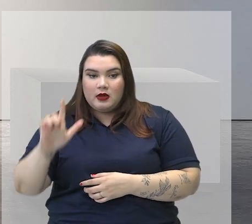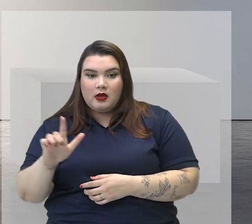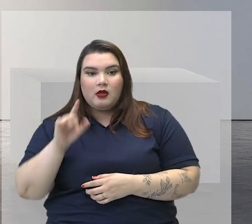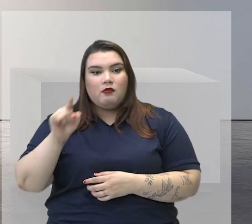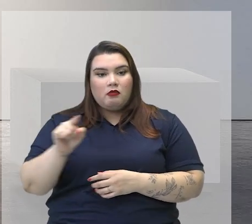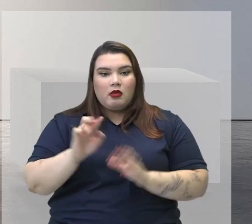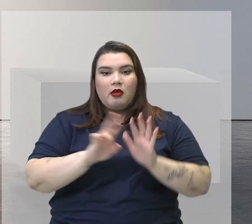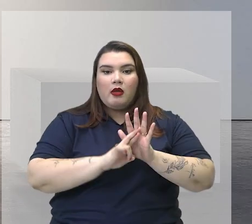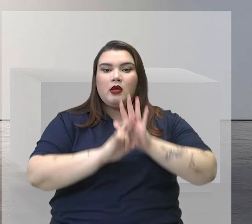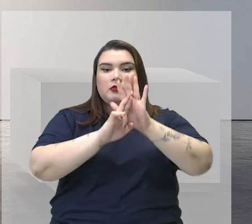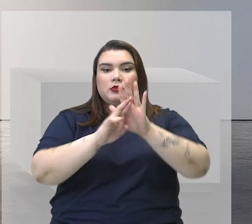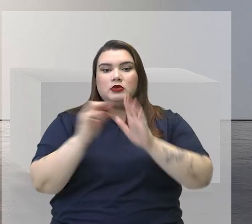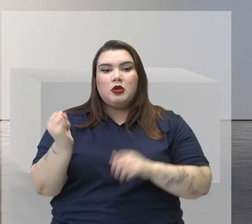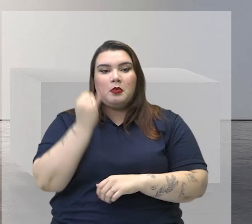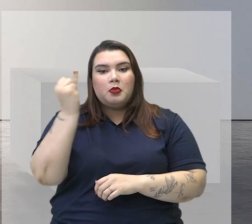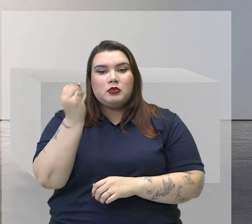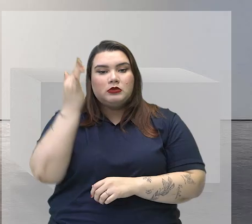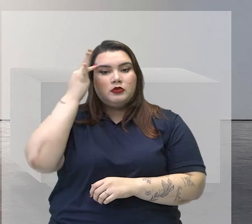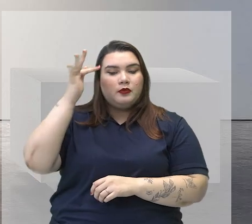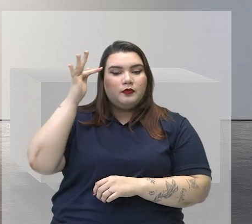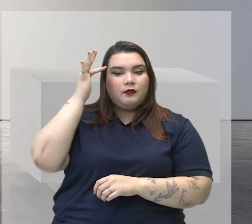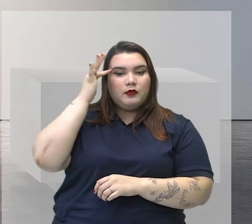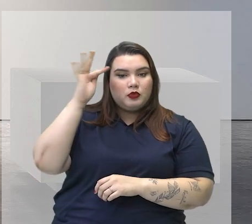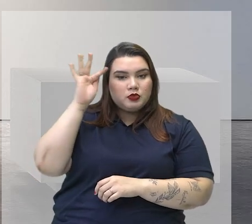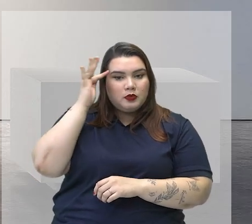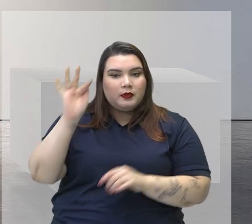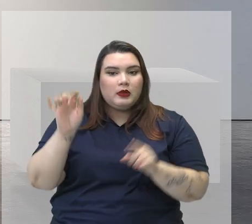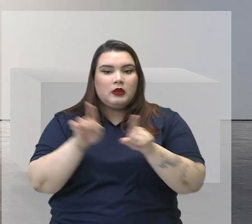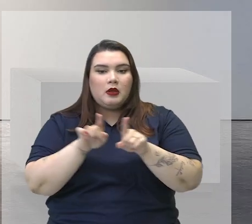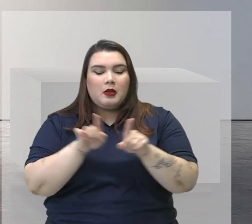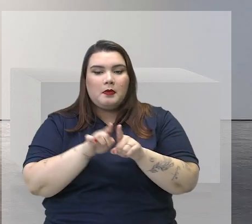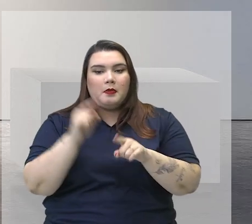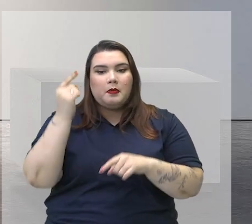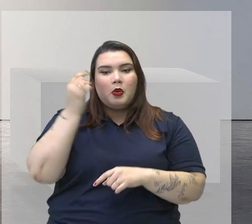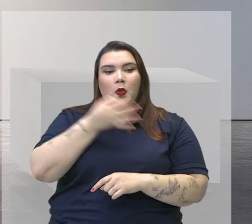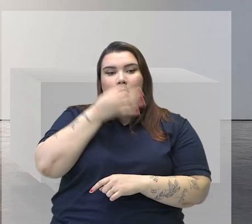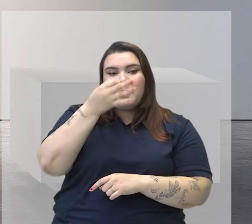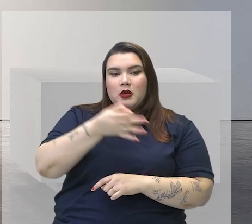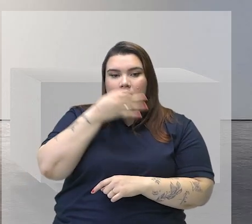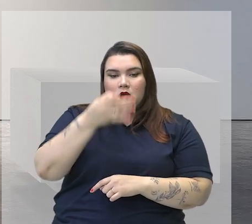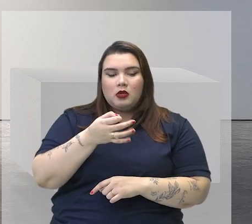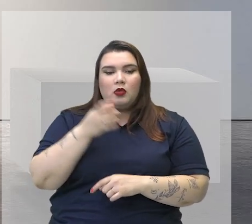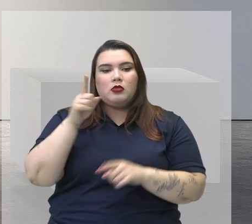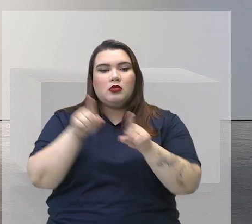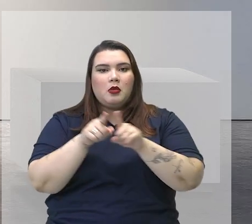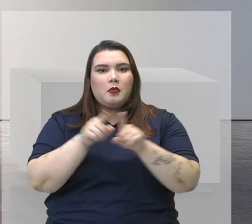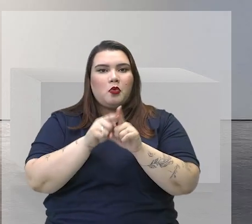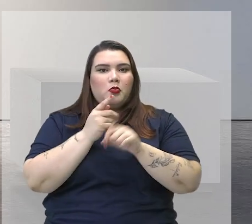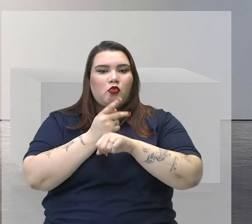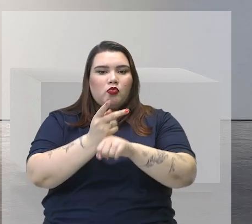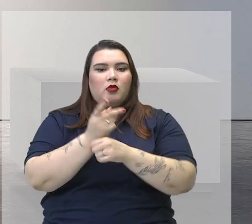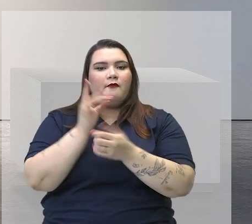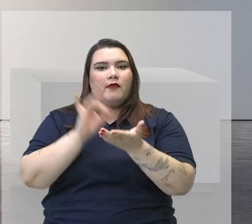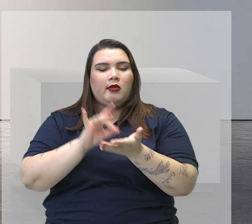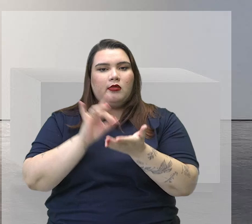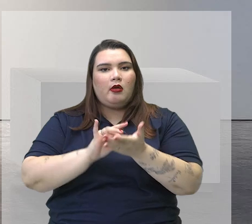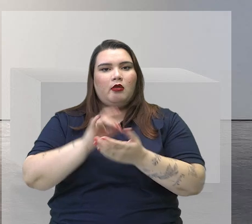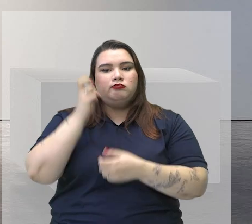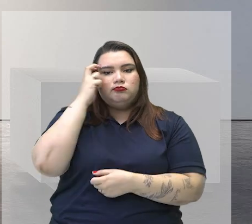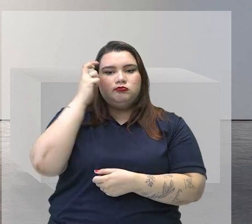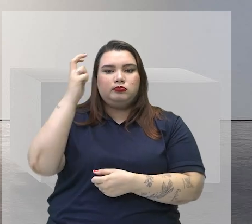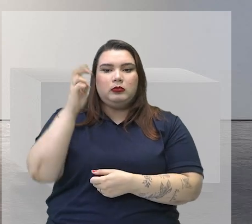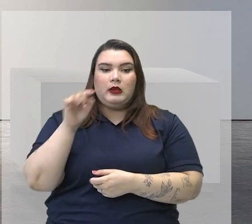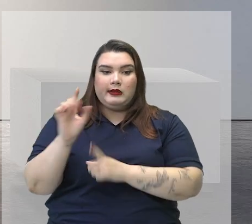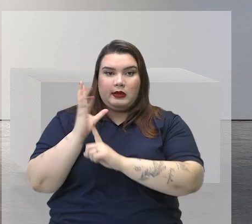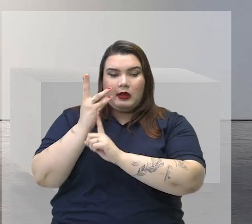pensamento crítico e da busca da verdade e sabedoria. A obra retrata um encontro imaginário de